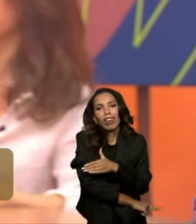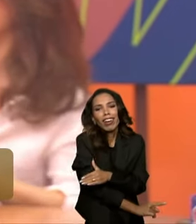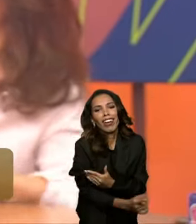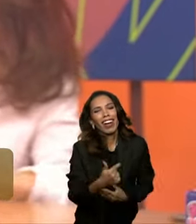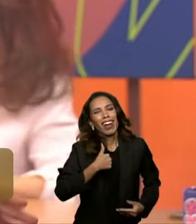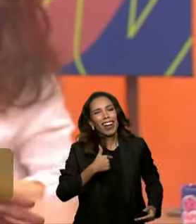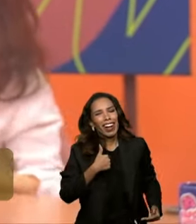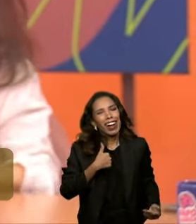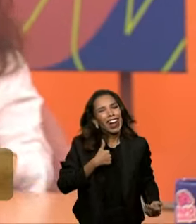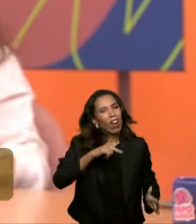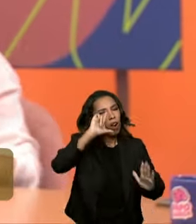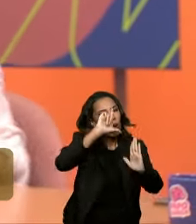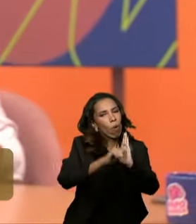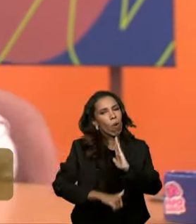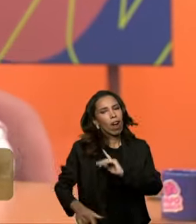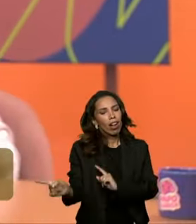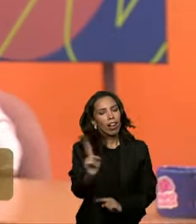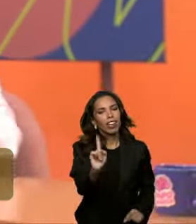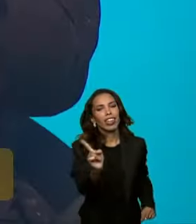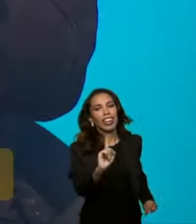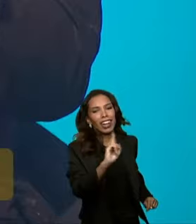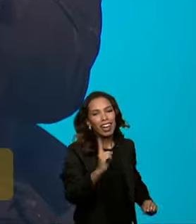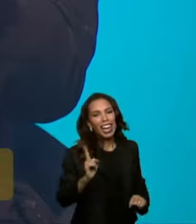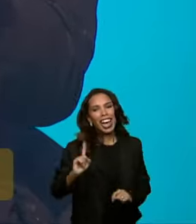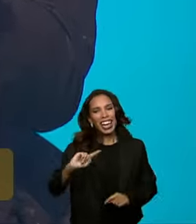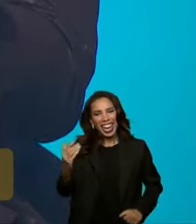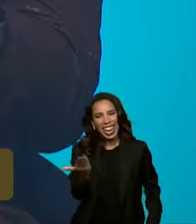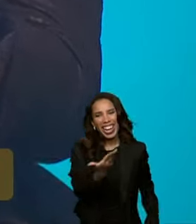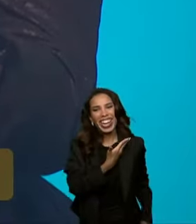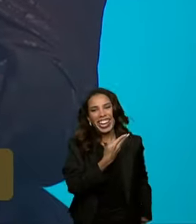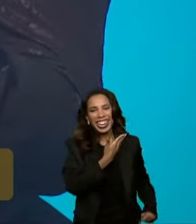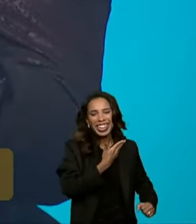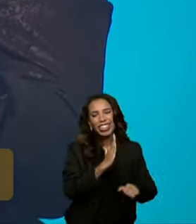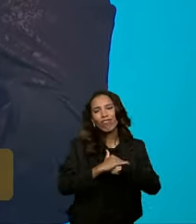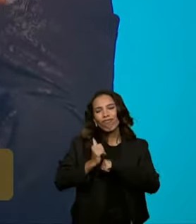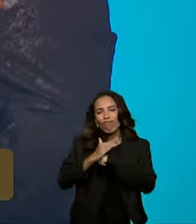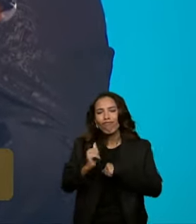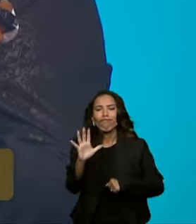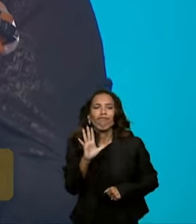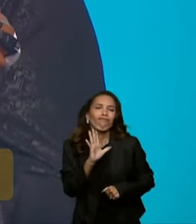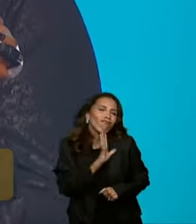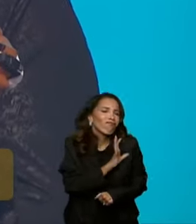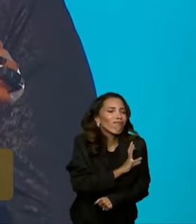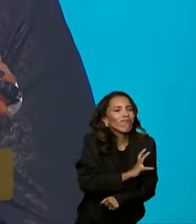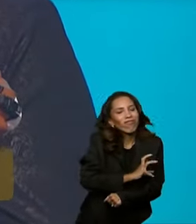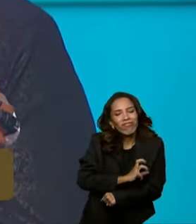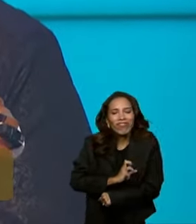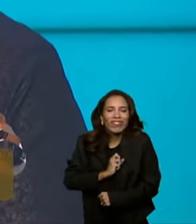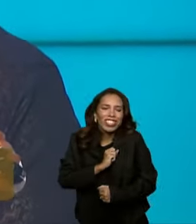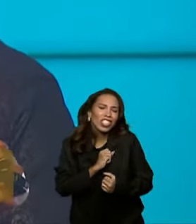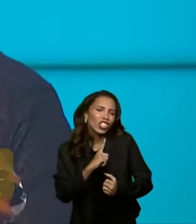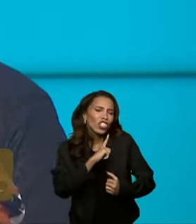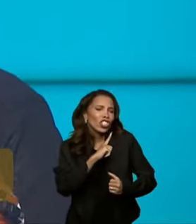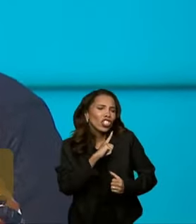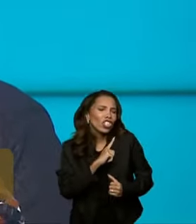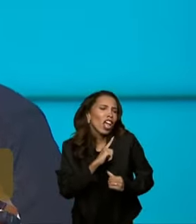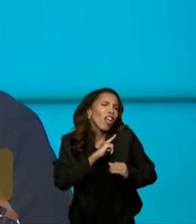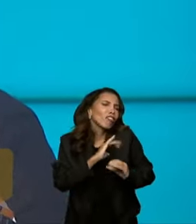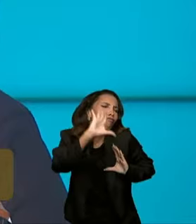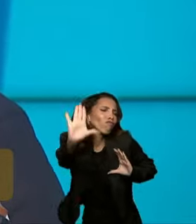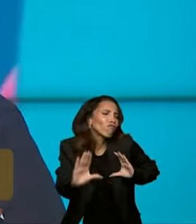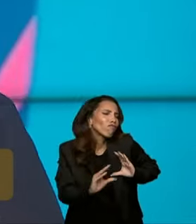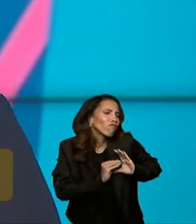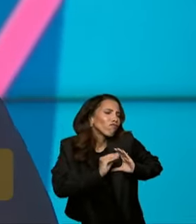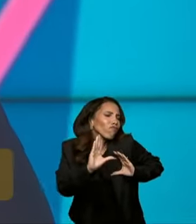sou de atrasar. Amizade, amizade, afeto e carinho, tem sempre um cantinho no meu coração.